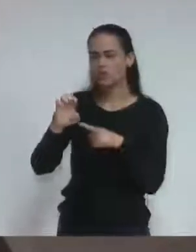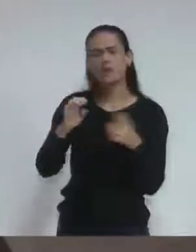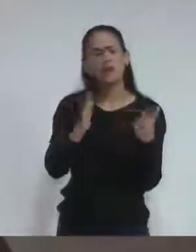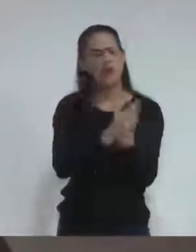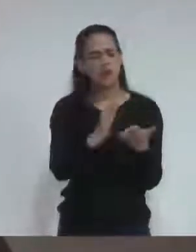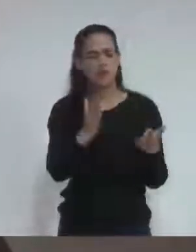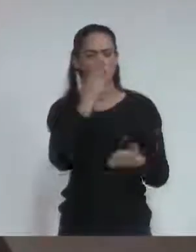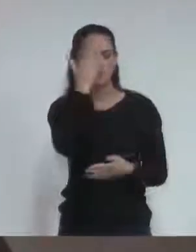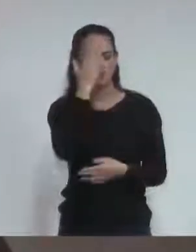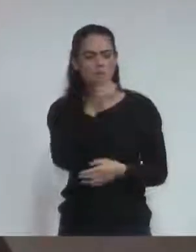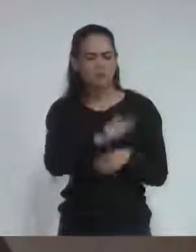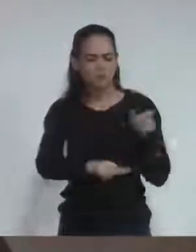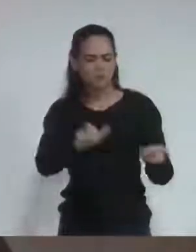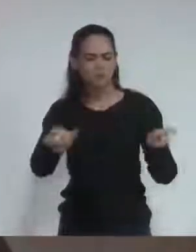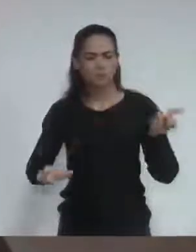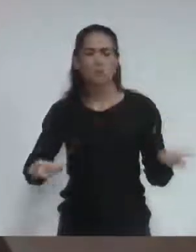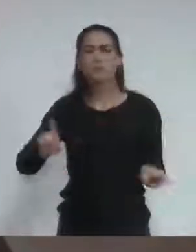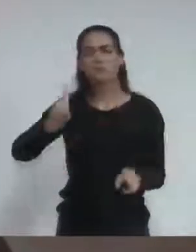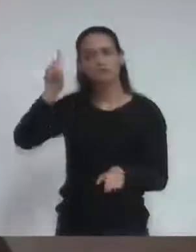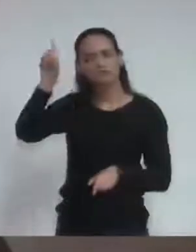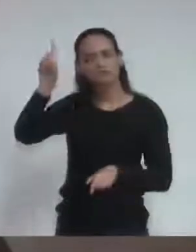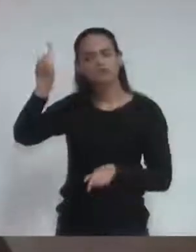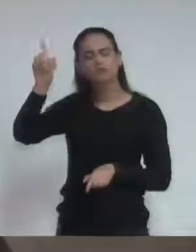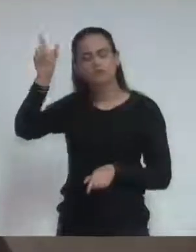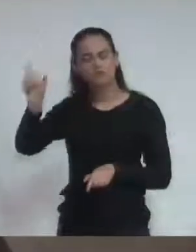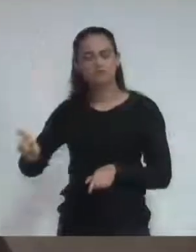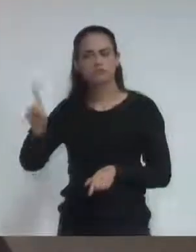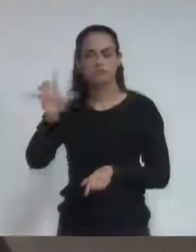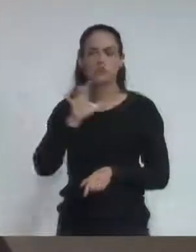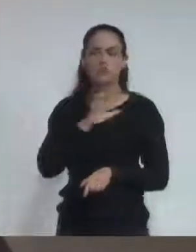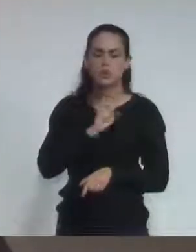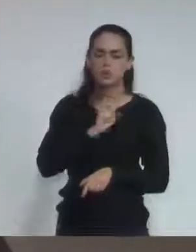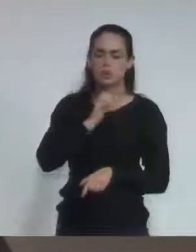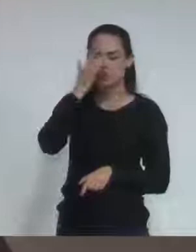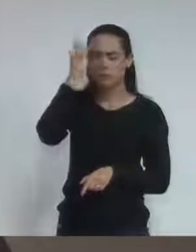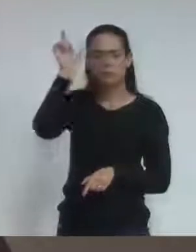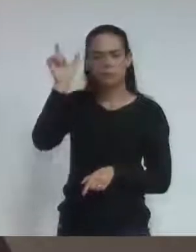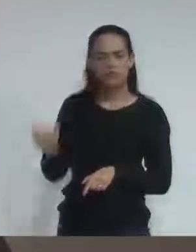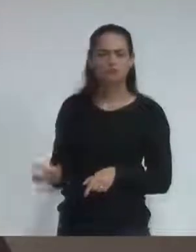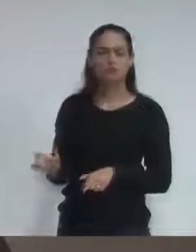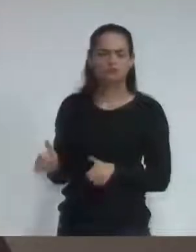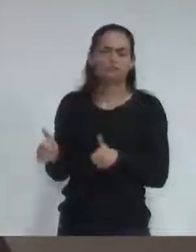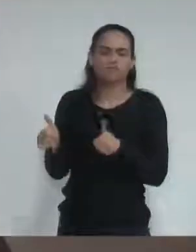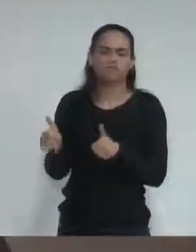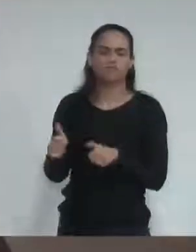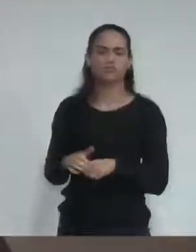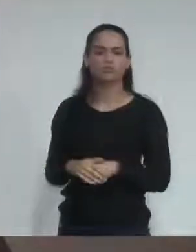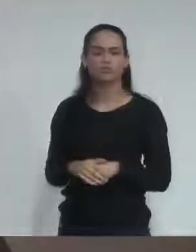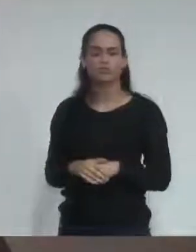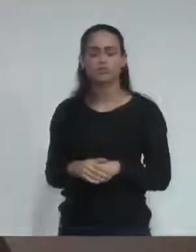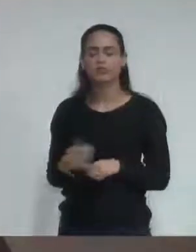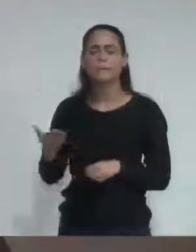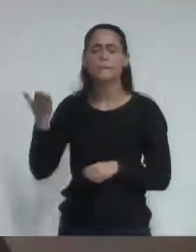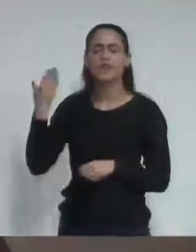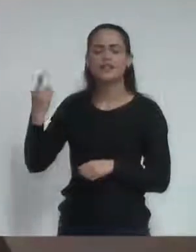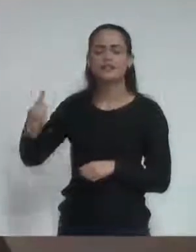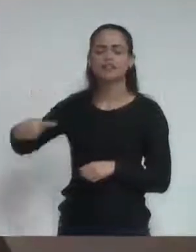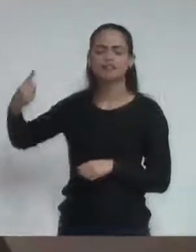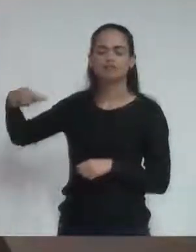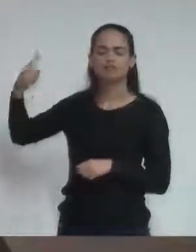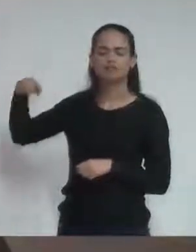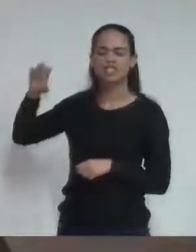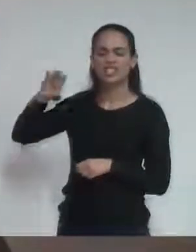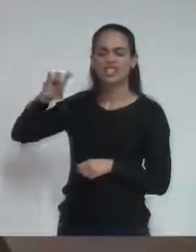que reconhecemos uma boa pessoa, vejo ele como uma pessoa bem intencionada, ao contrário de outros governantes que já vi que só